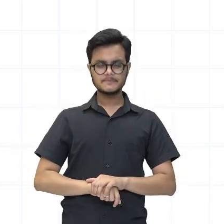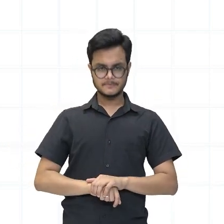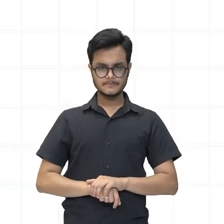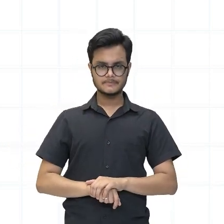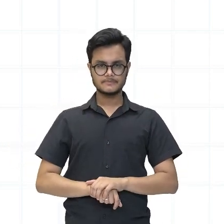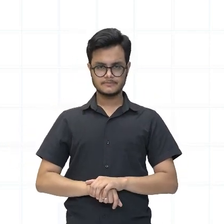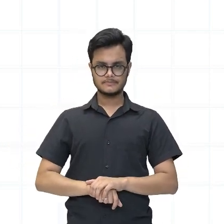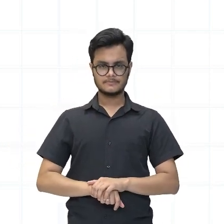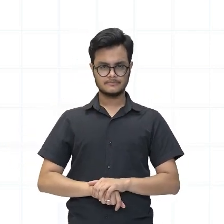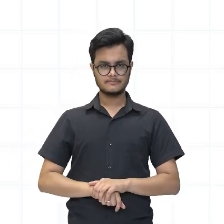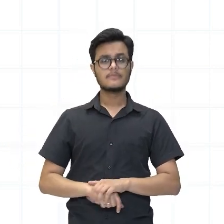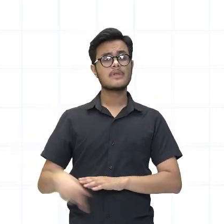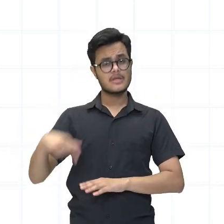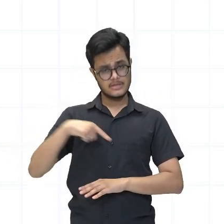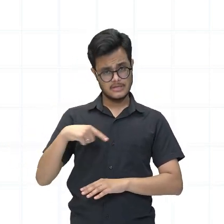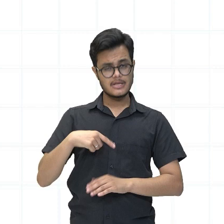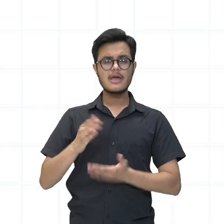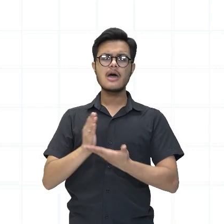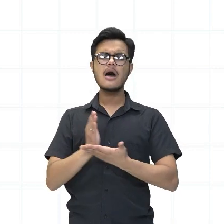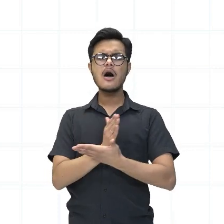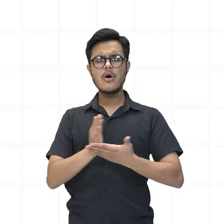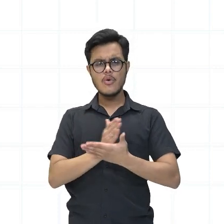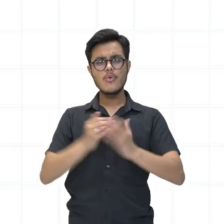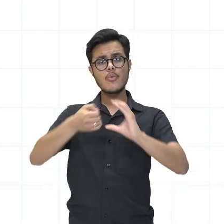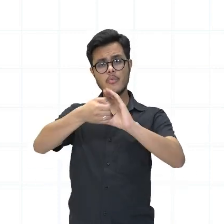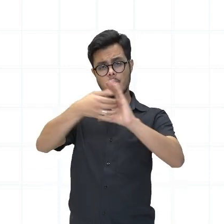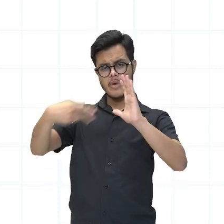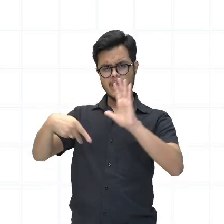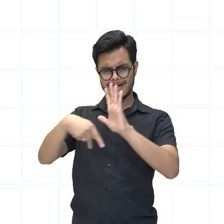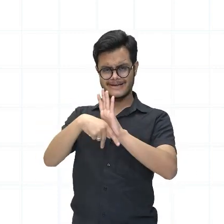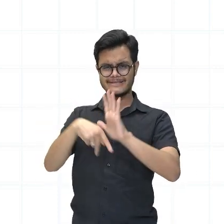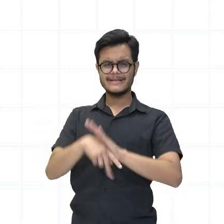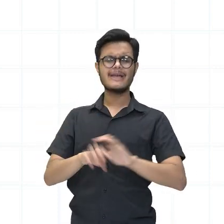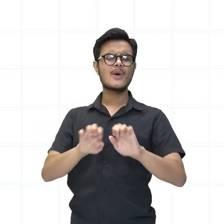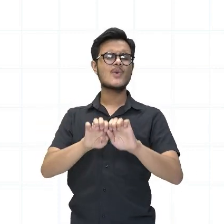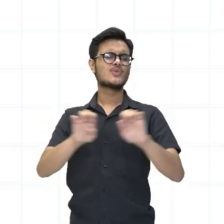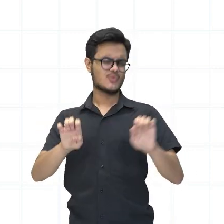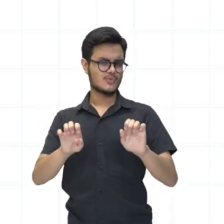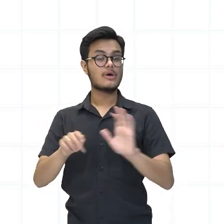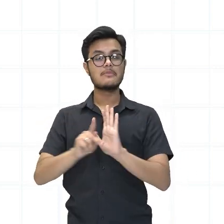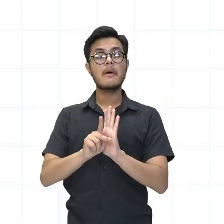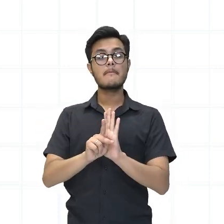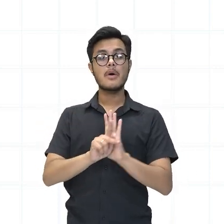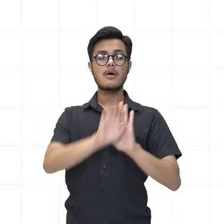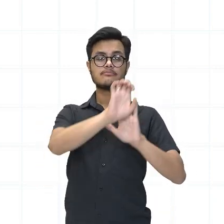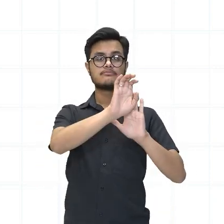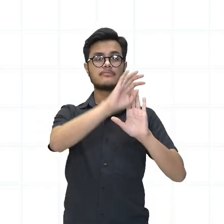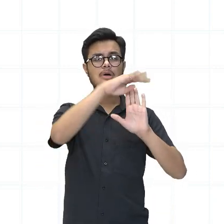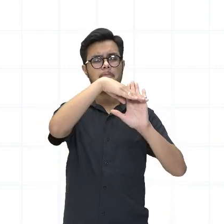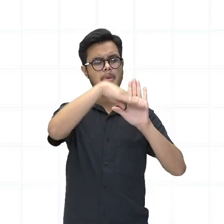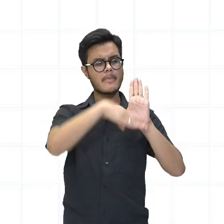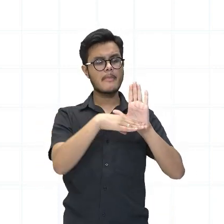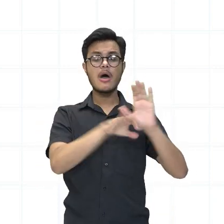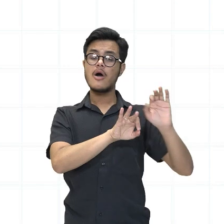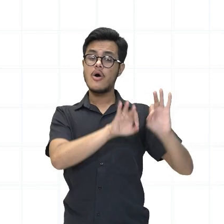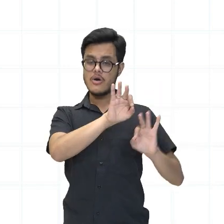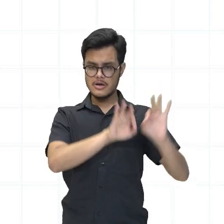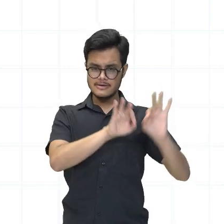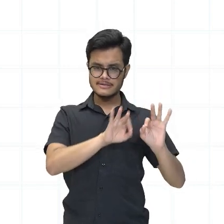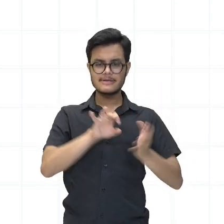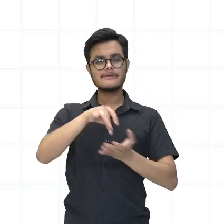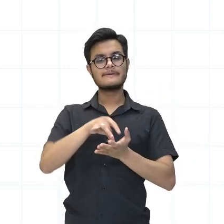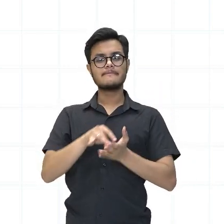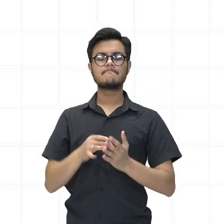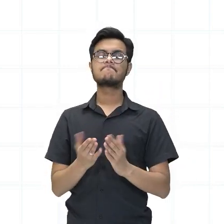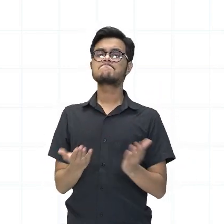possuir exatamente determinadas estruturas, determinadas formas de se organizar, que os caracterizam também